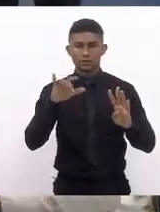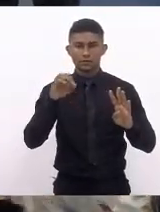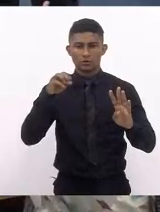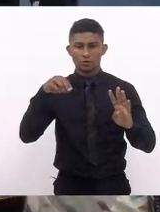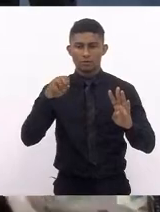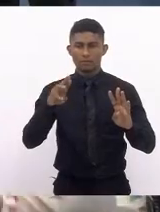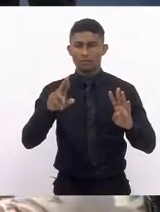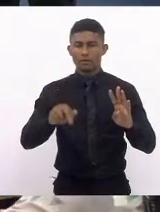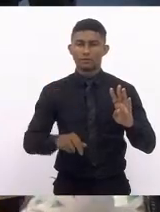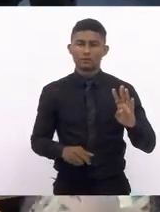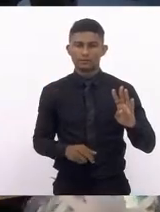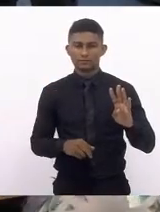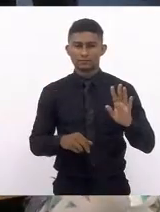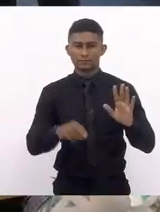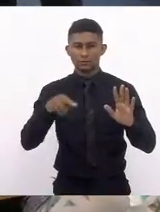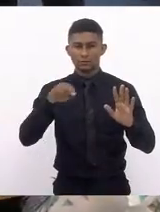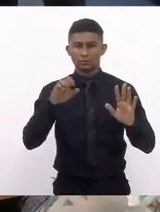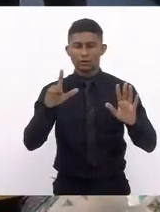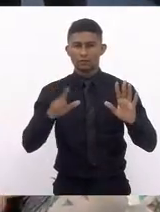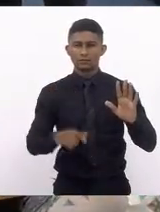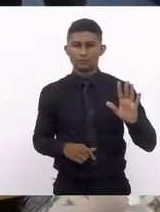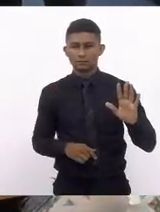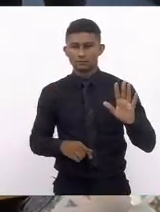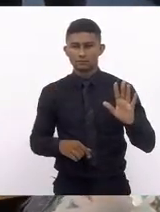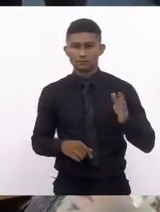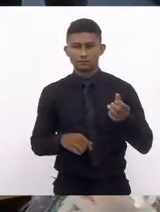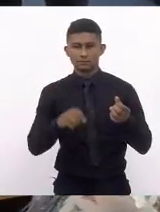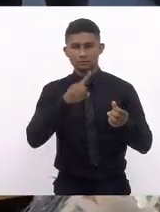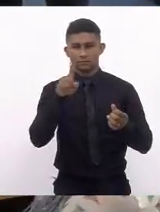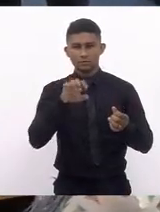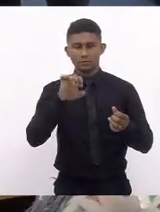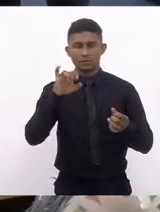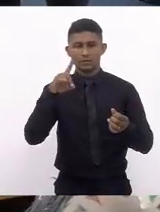ele Deputado Dionísio Lins e tá Noel de Carvalho também